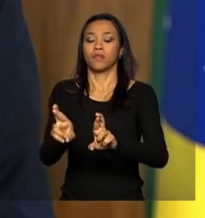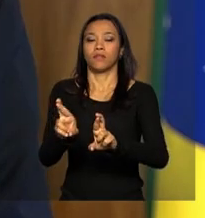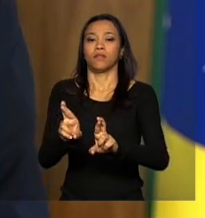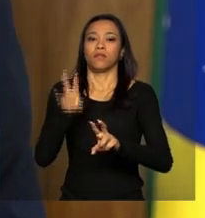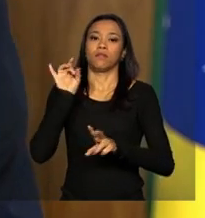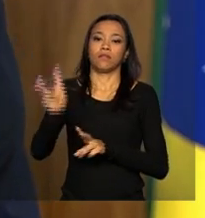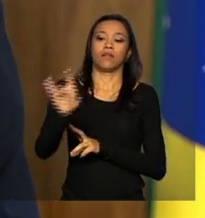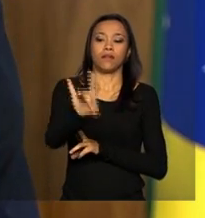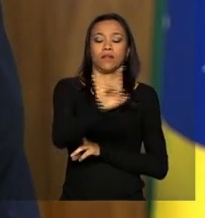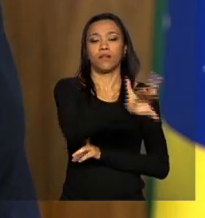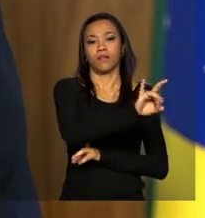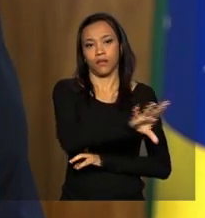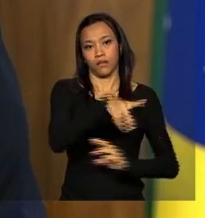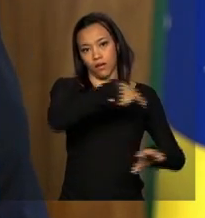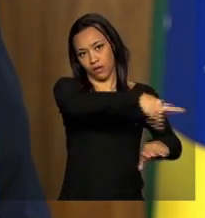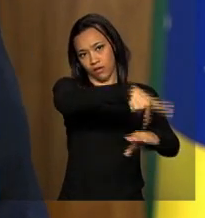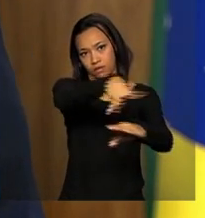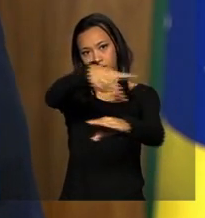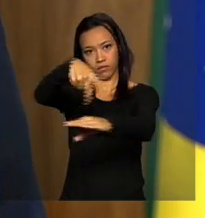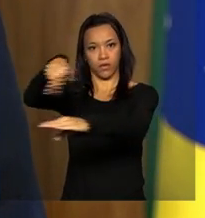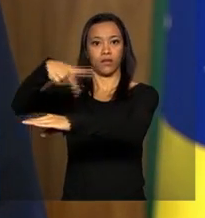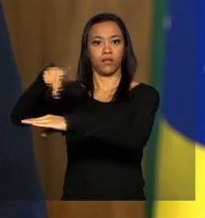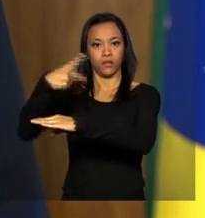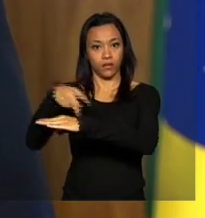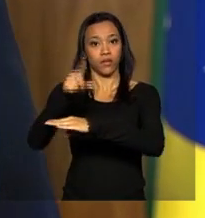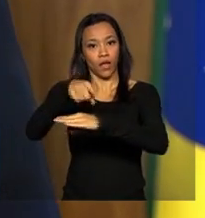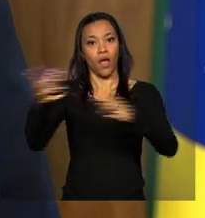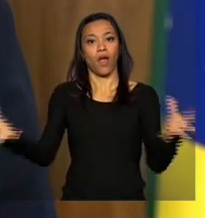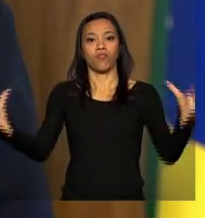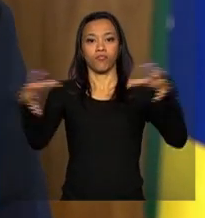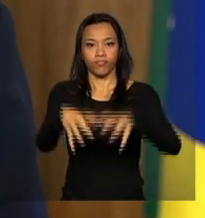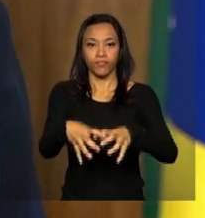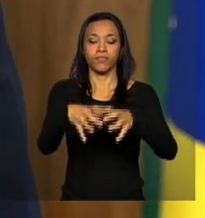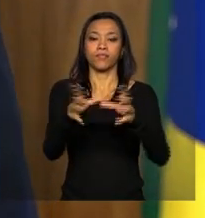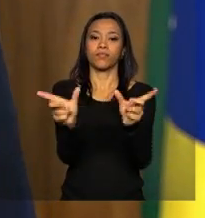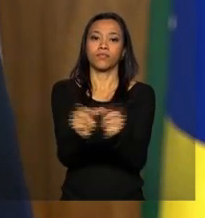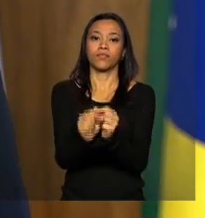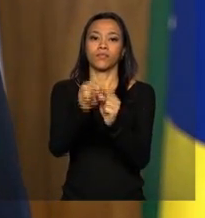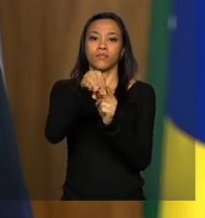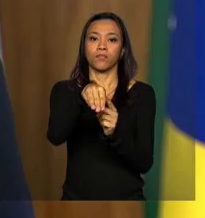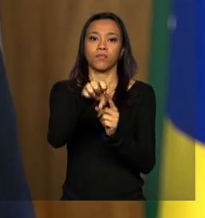necessidades pontuais dos Estados-membros do Mercosul, dos países-membros,